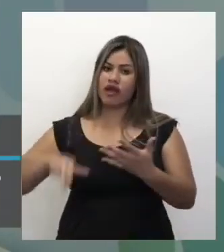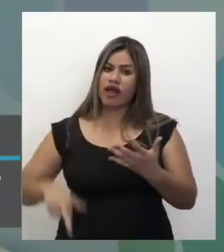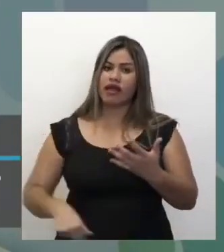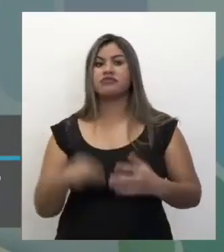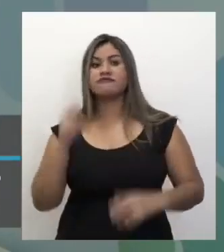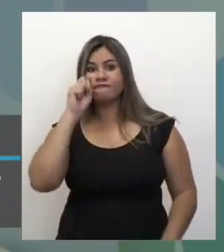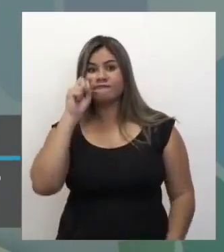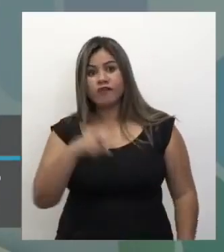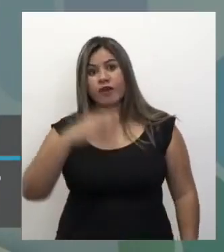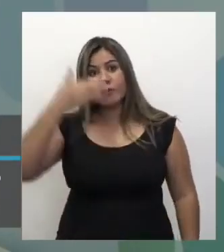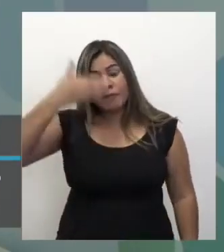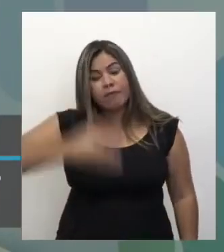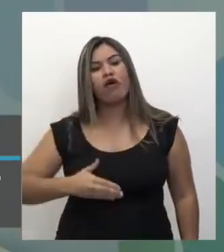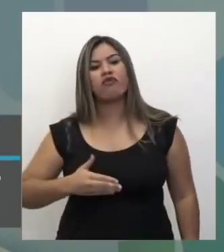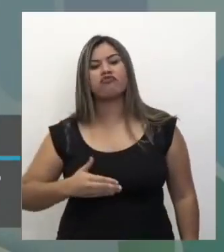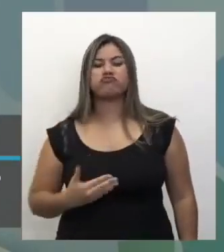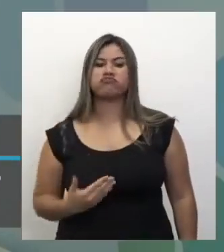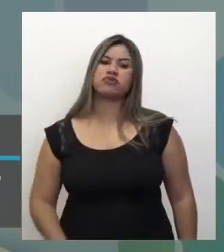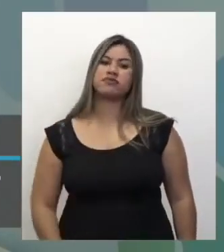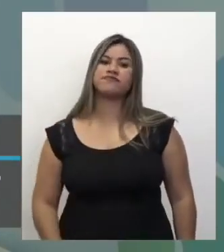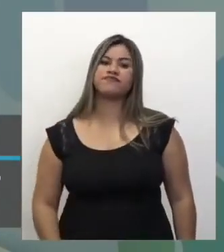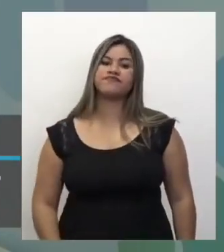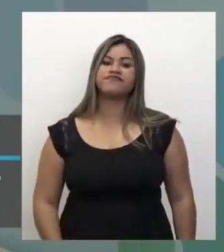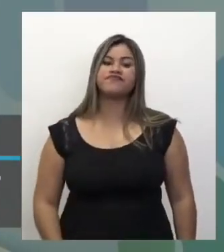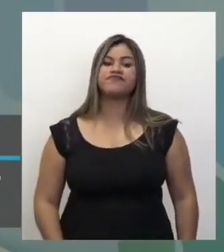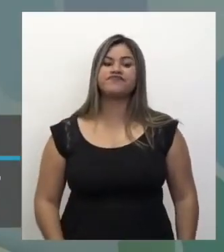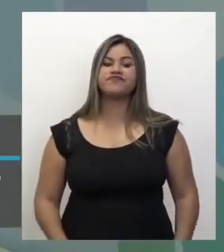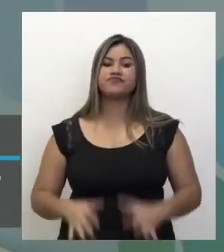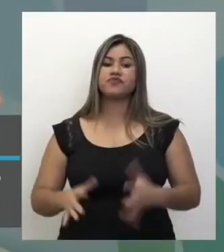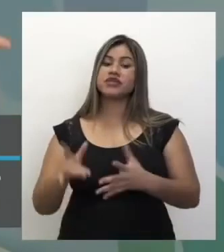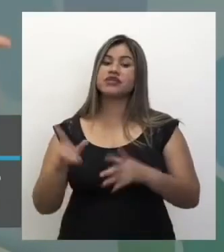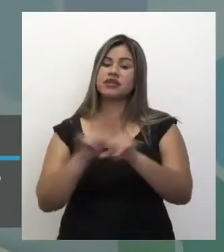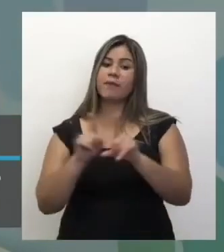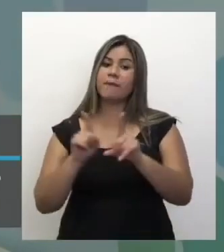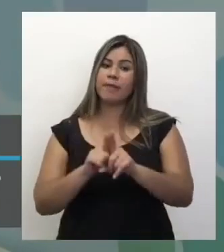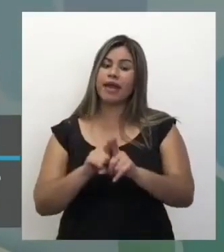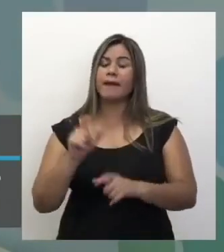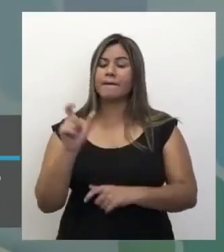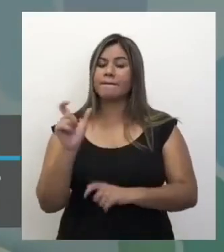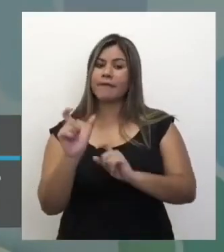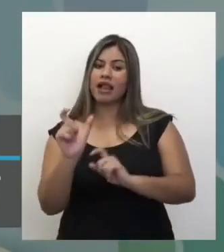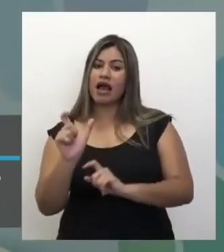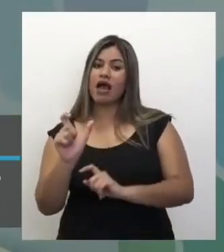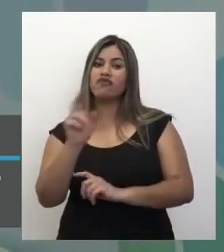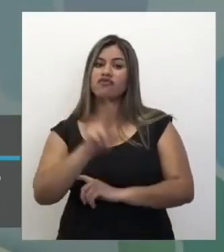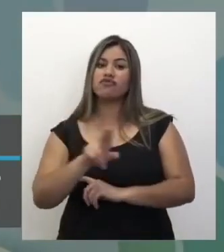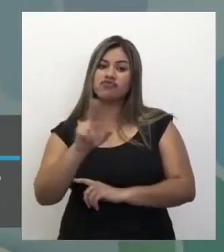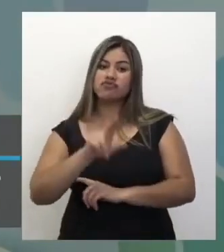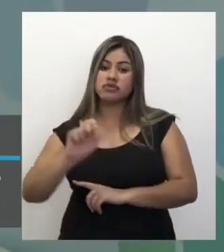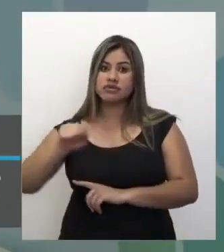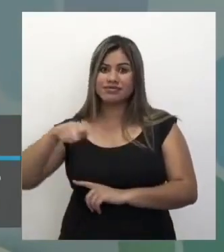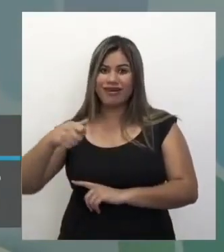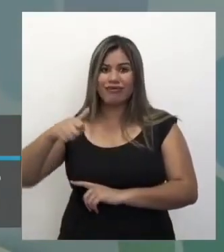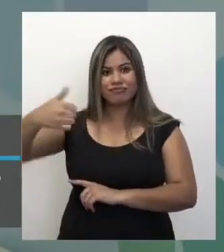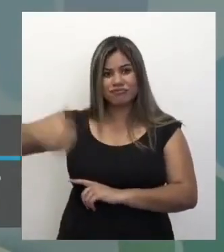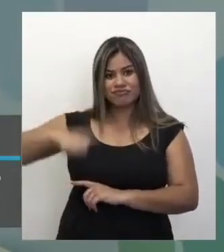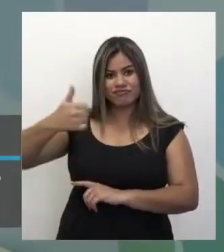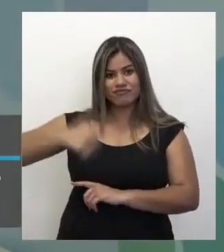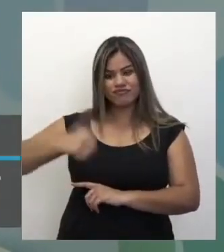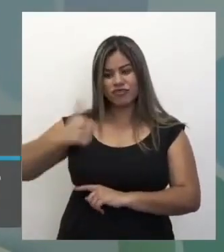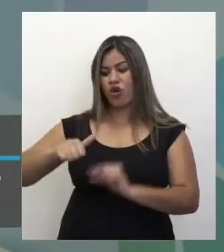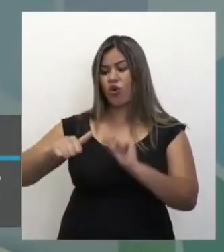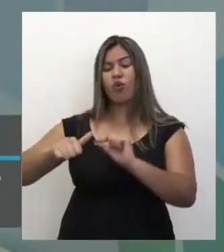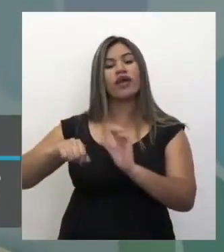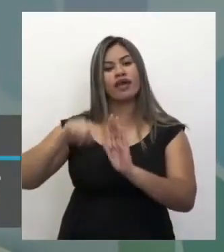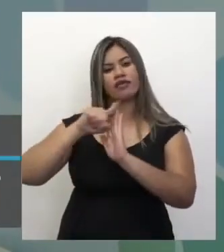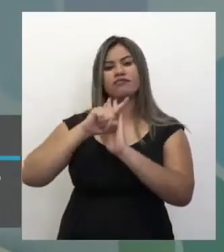muitas pessoas, e também eu tinha até falado para a ela usa a palavra avaliados, houve até ali uma pesquisa,